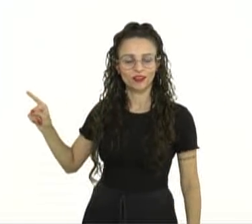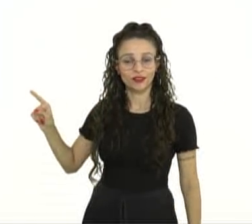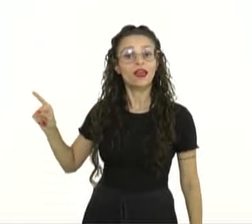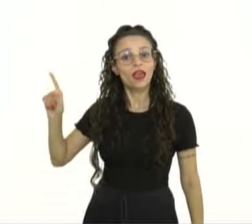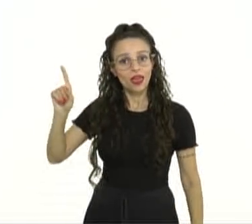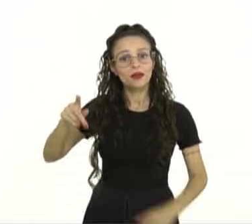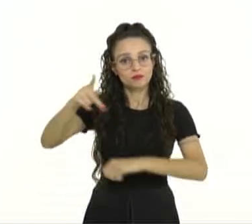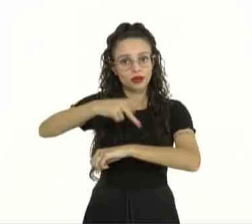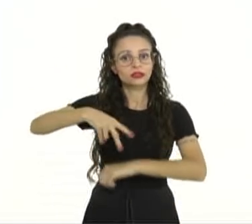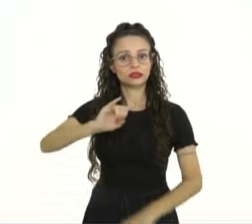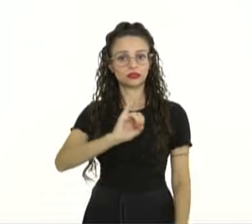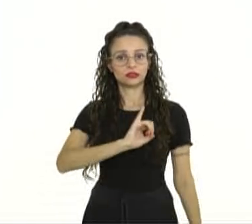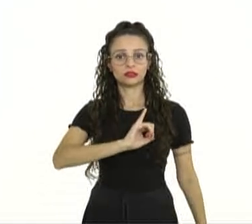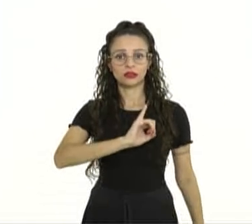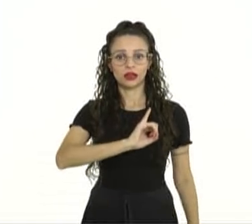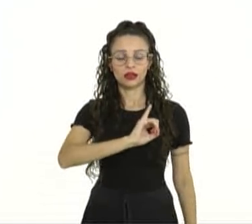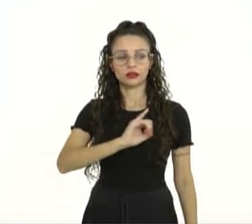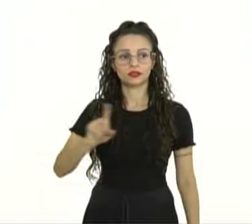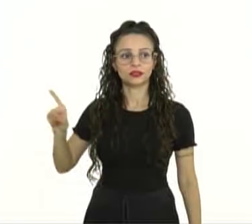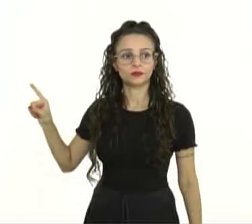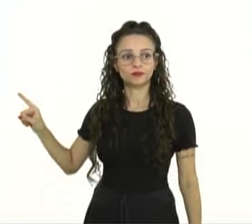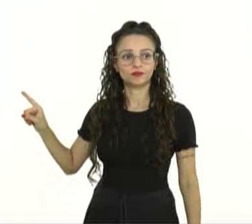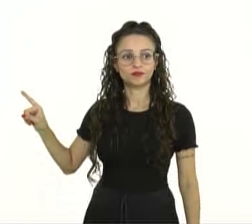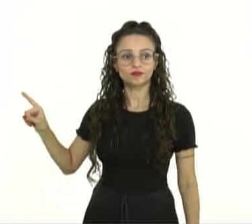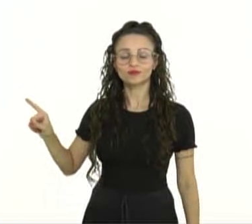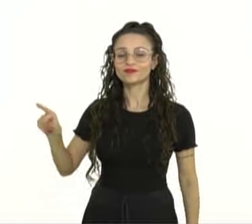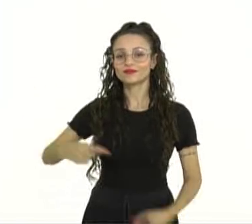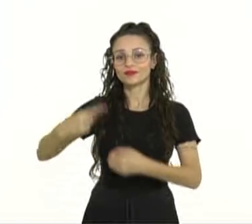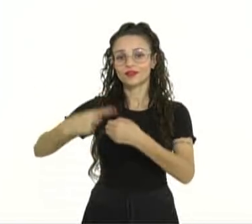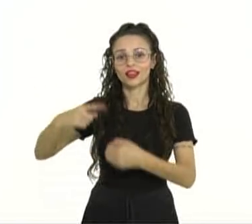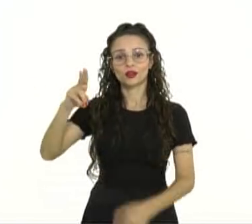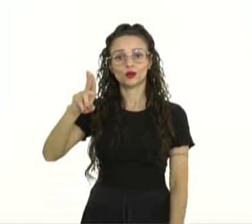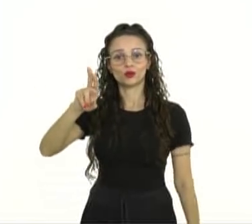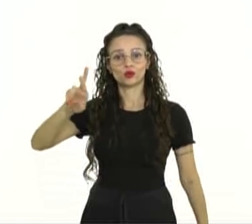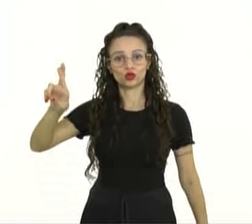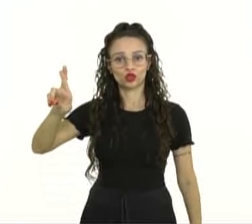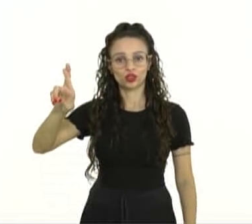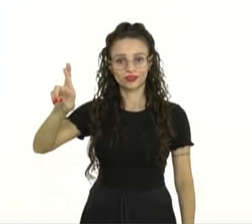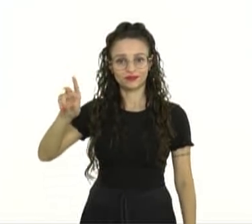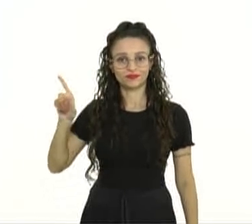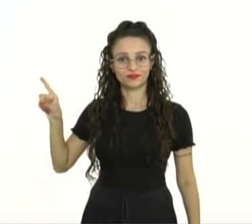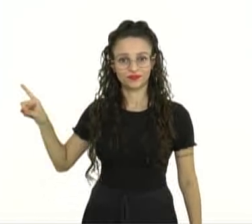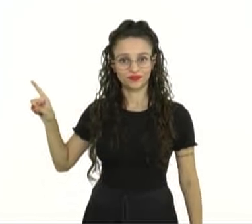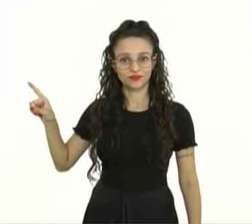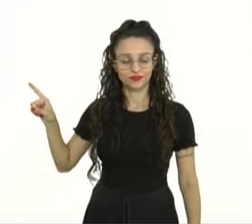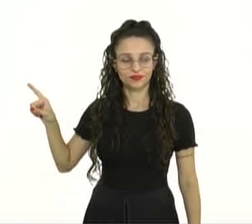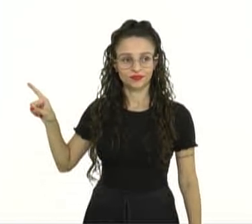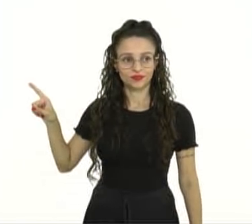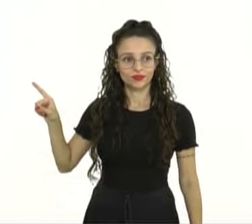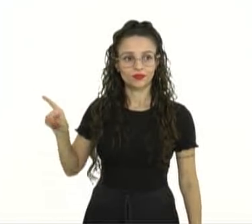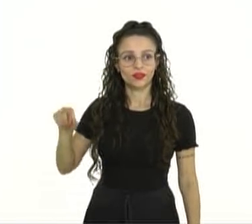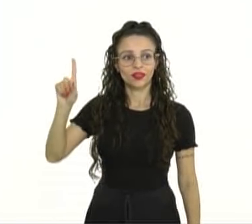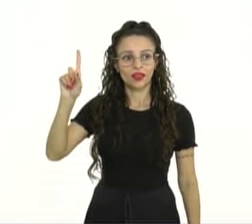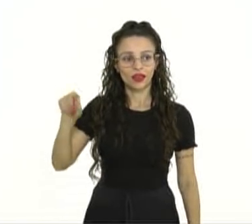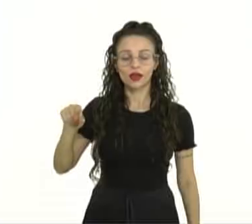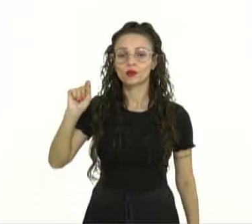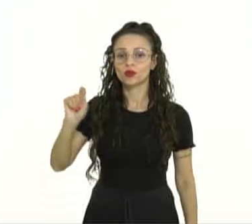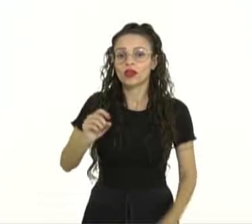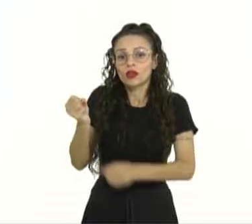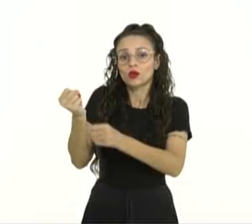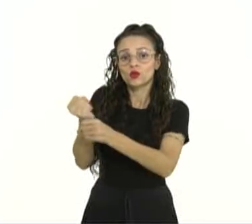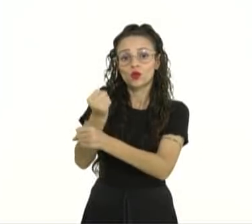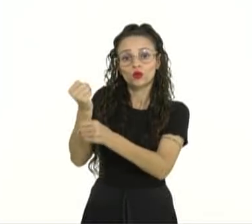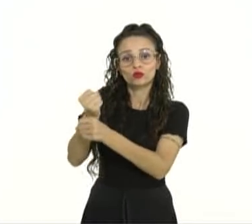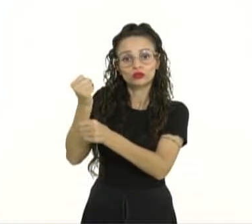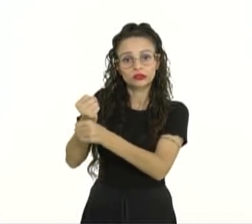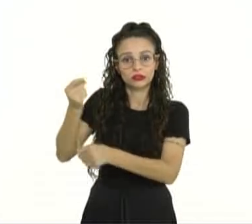Iraque, né? É da cidade de Ur, antiga civilização chamada Mesopotâmia, é uma construção